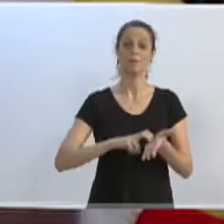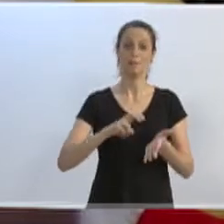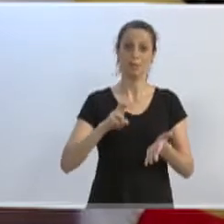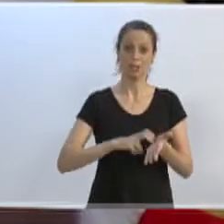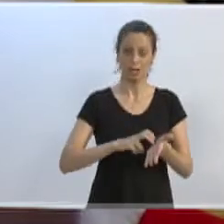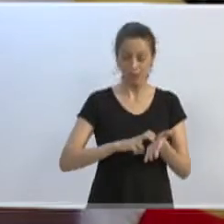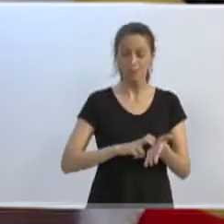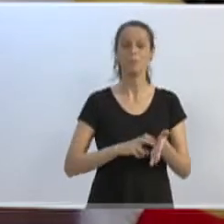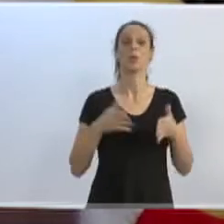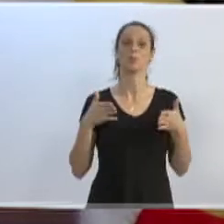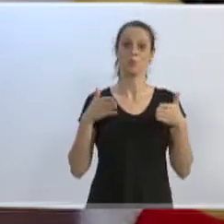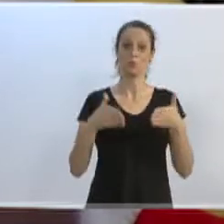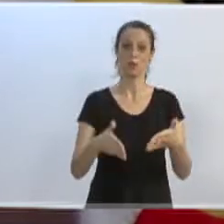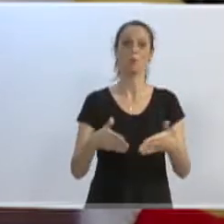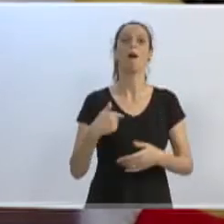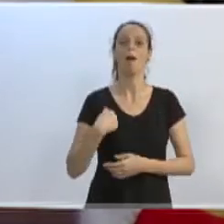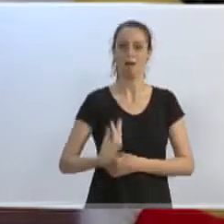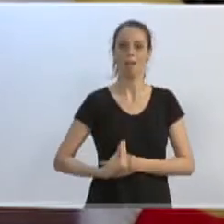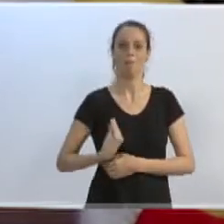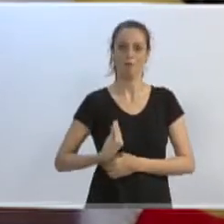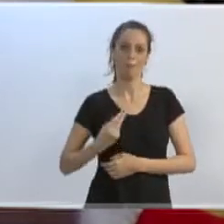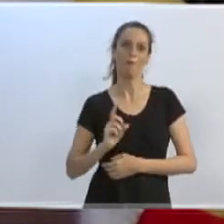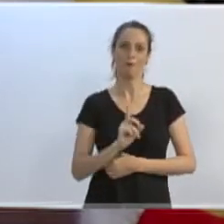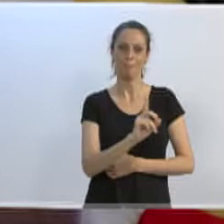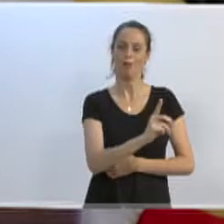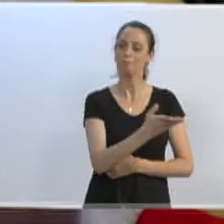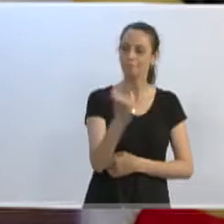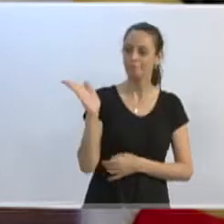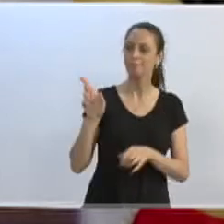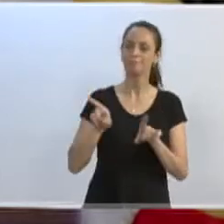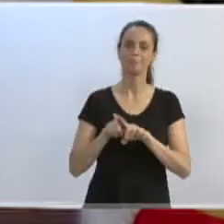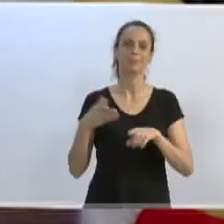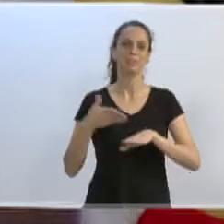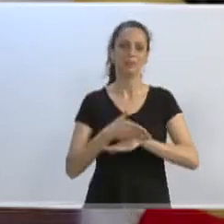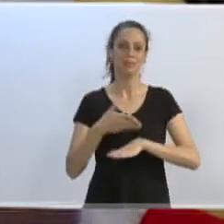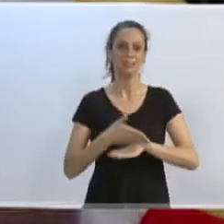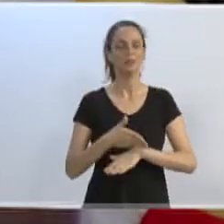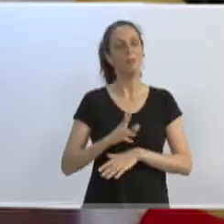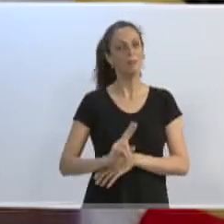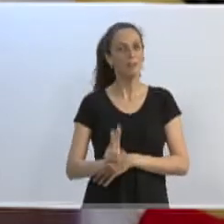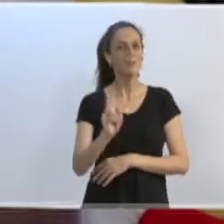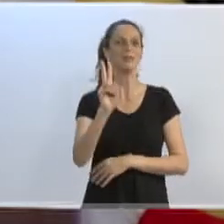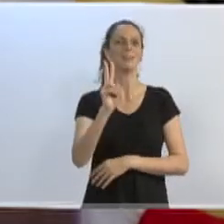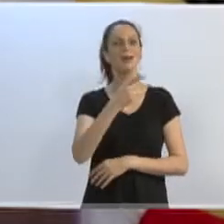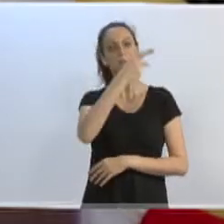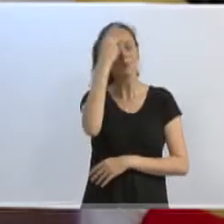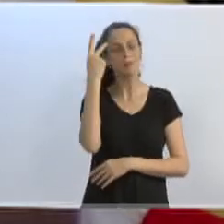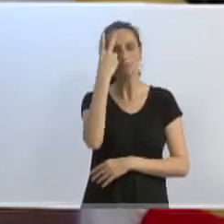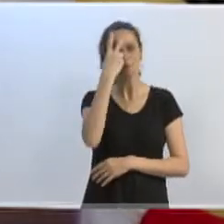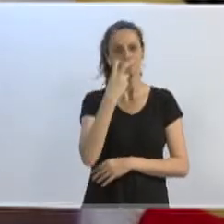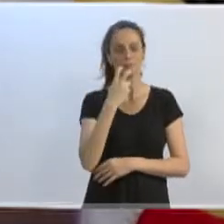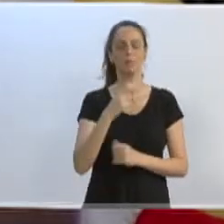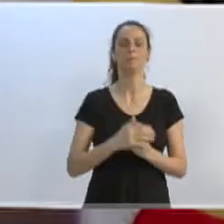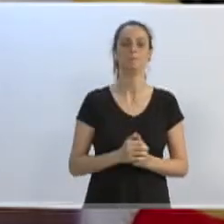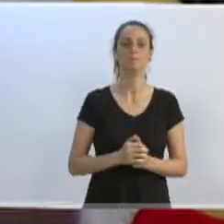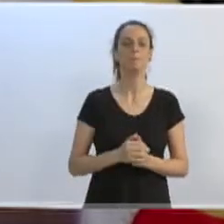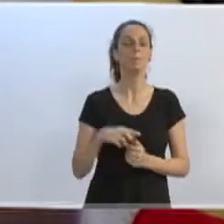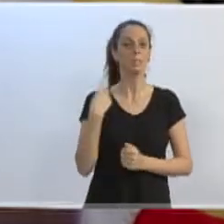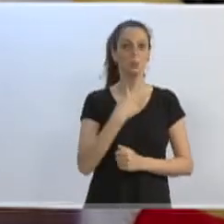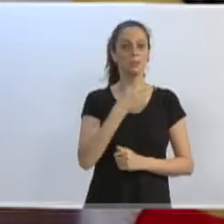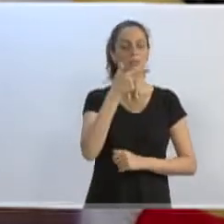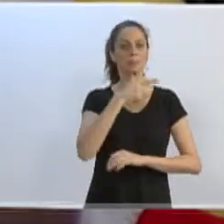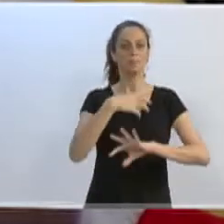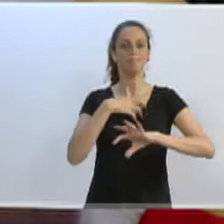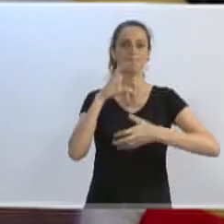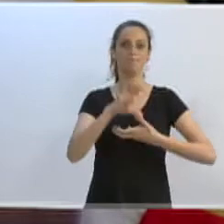presente peço que cada um de vocês também venham participar para prestigiar essas pessoas para que ele possa se sentir realmente